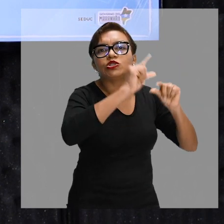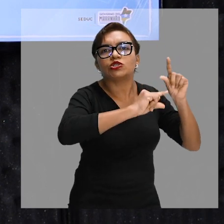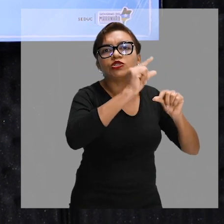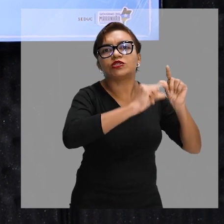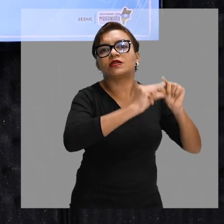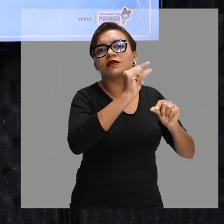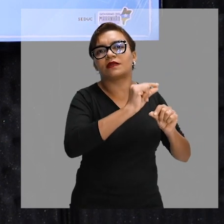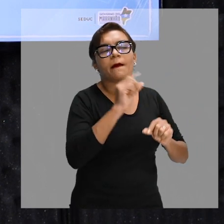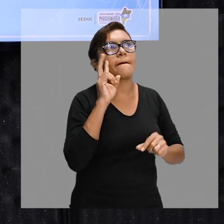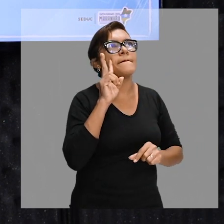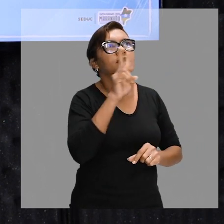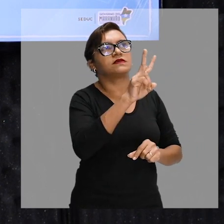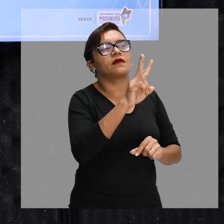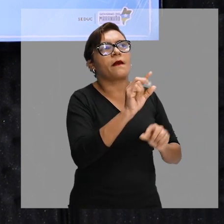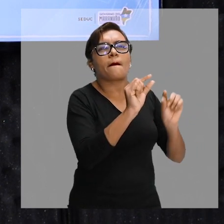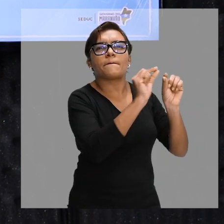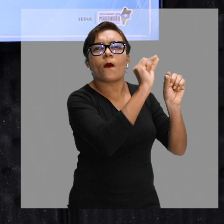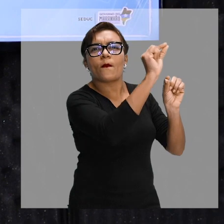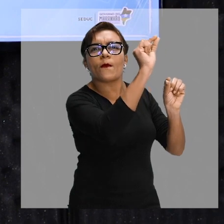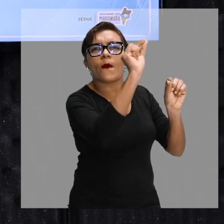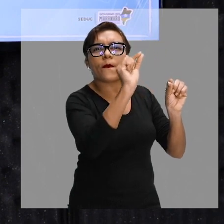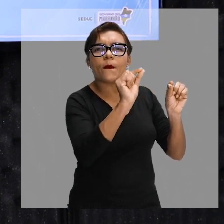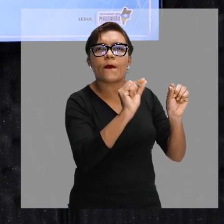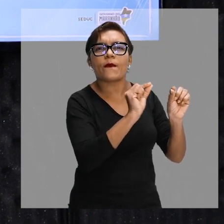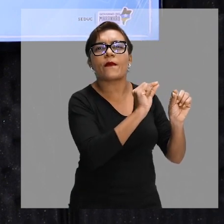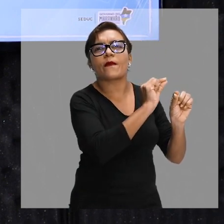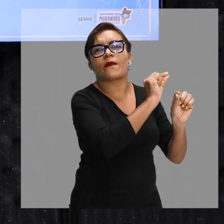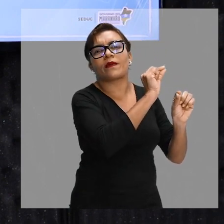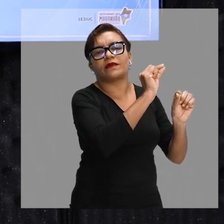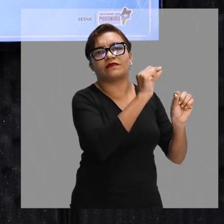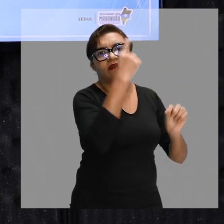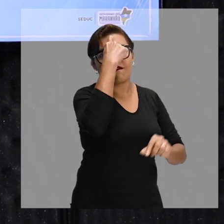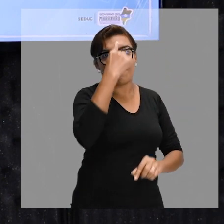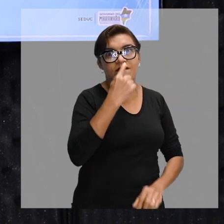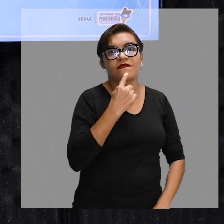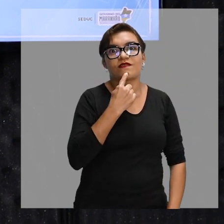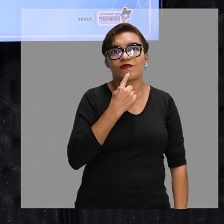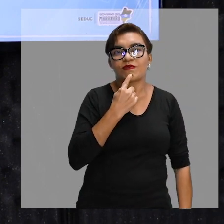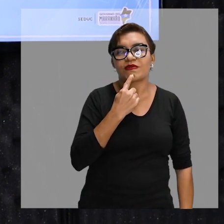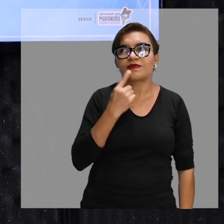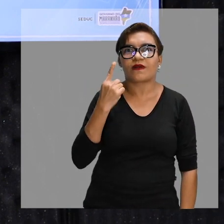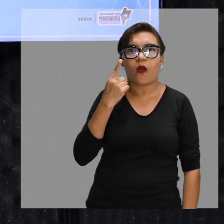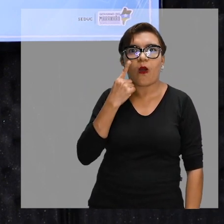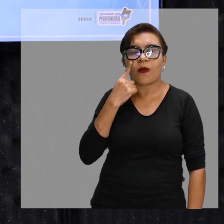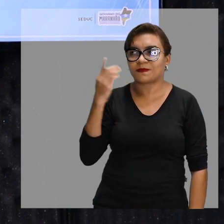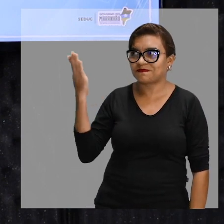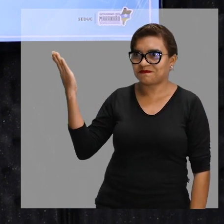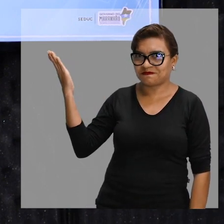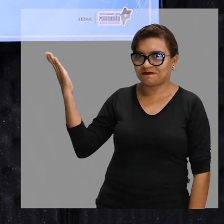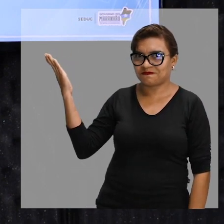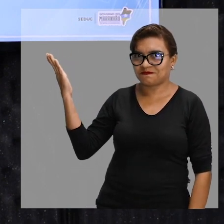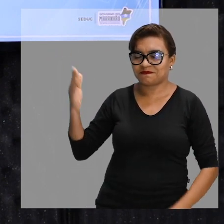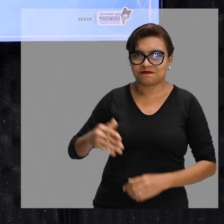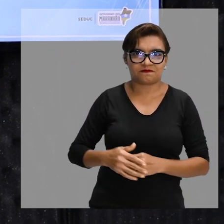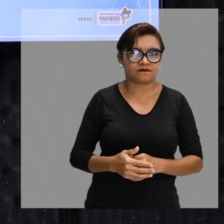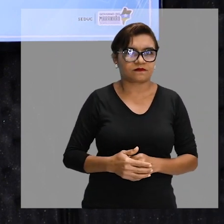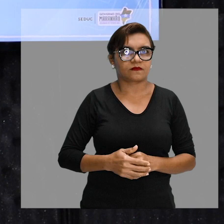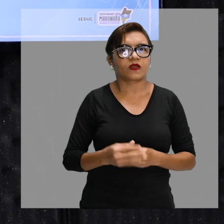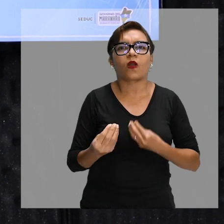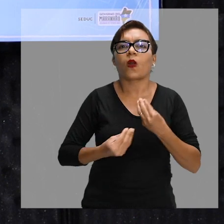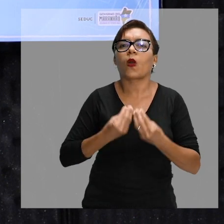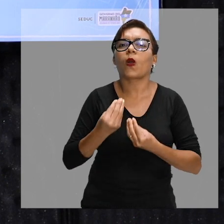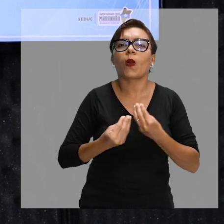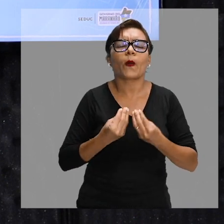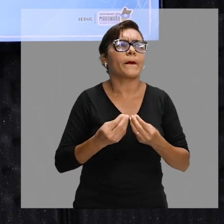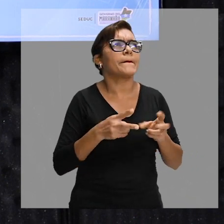ali da estrela é apenas pontos no céu, bem como a figura aqui está mostrando. Então a gente não consegue ver a dimensão da estrela, o